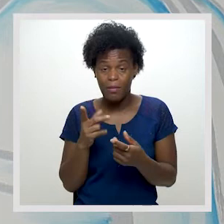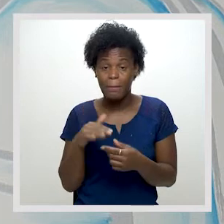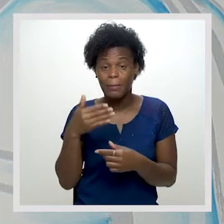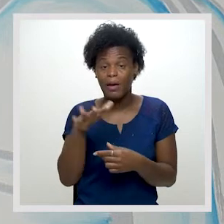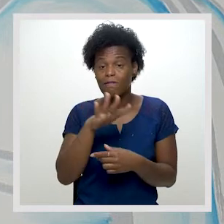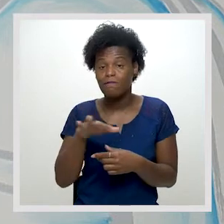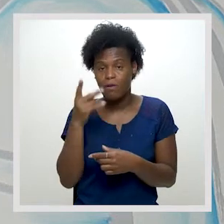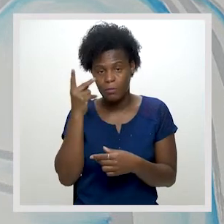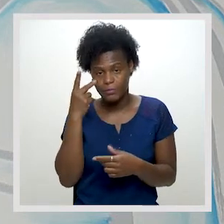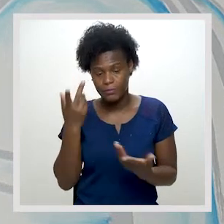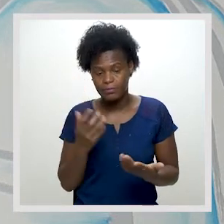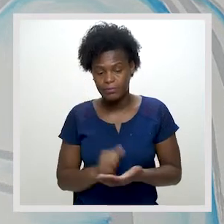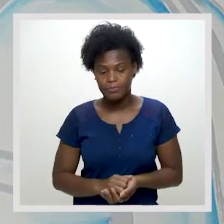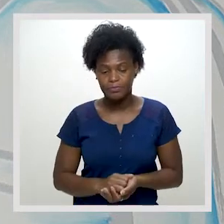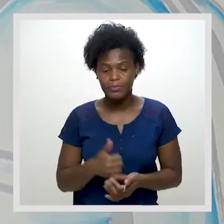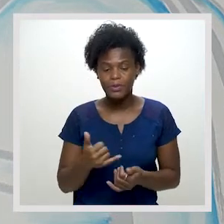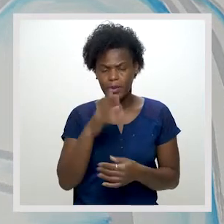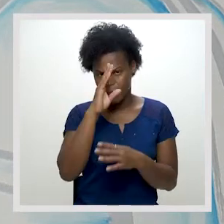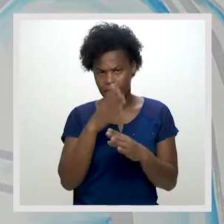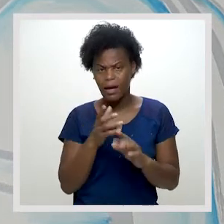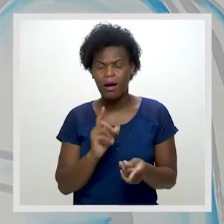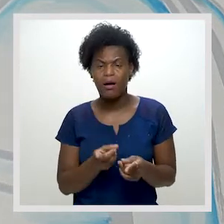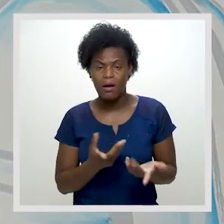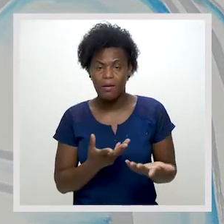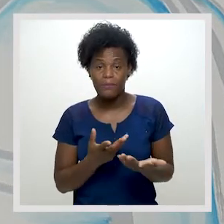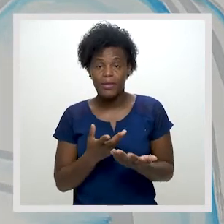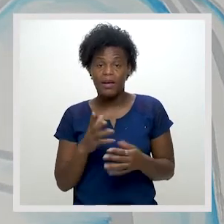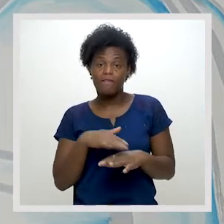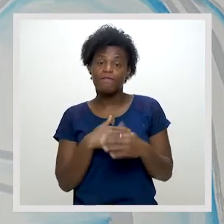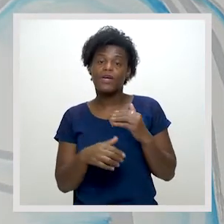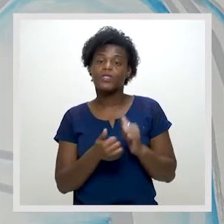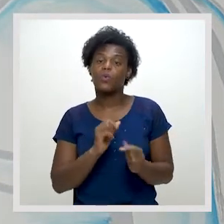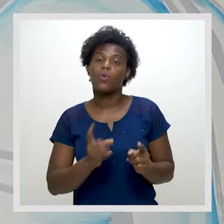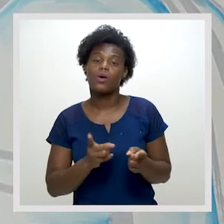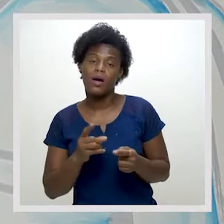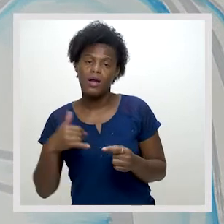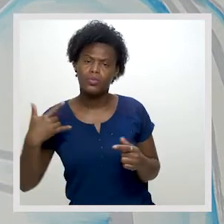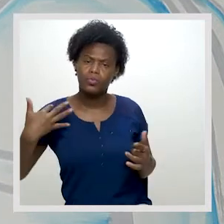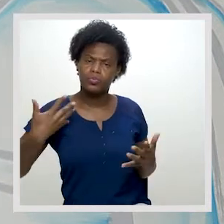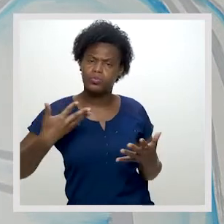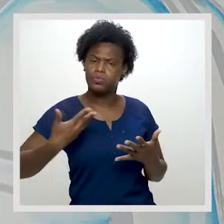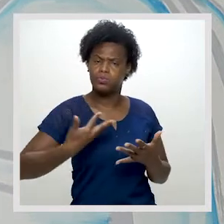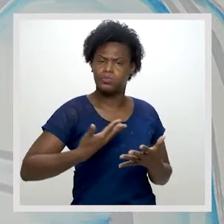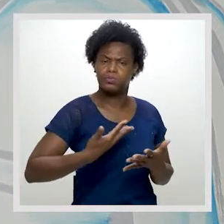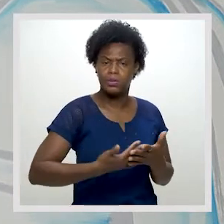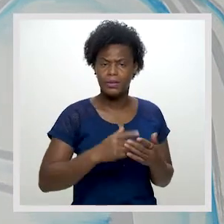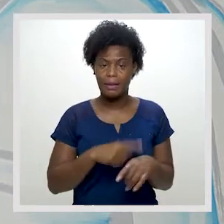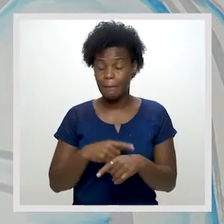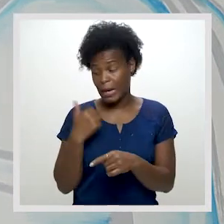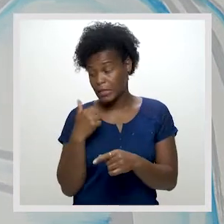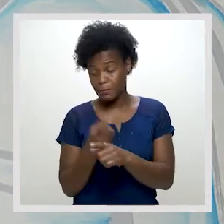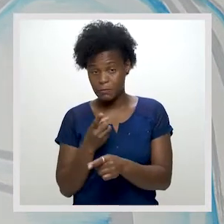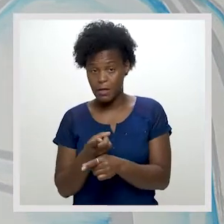de vida. E o que aconteceu? Fez com que, ao longo do tempo, os